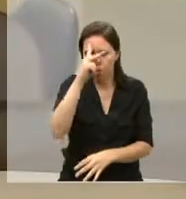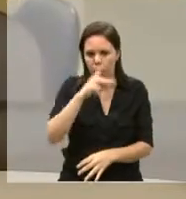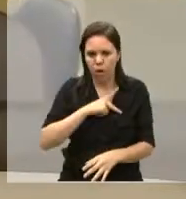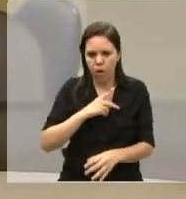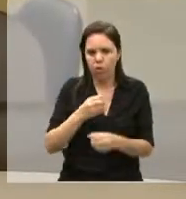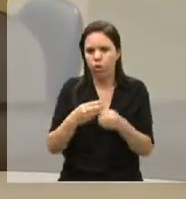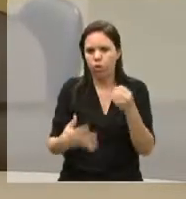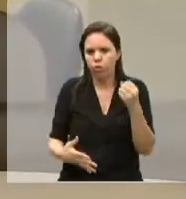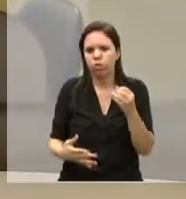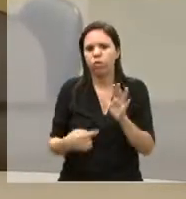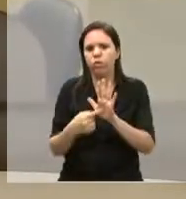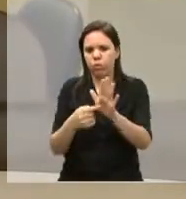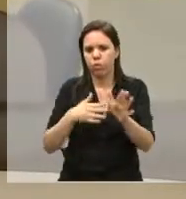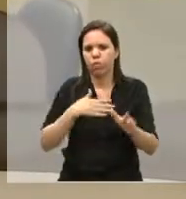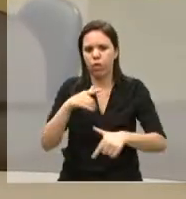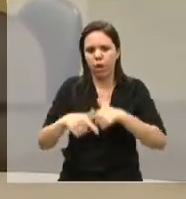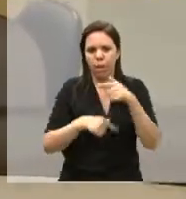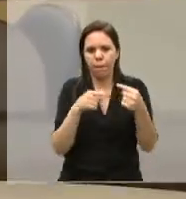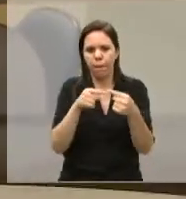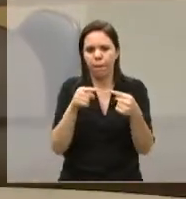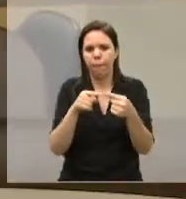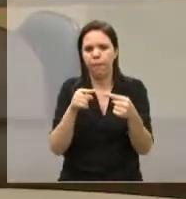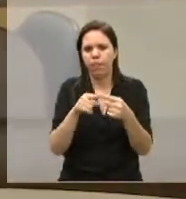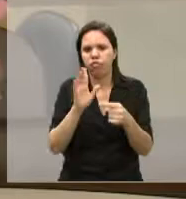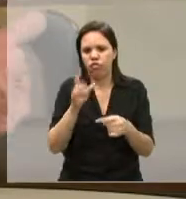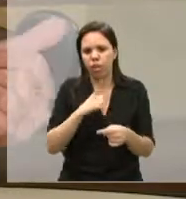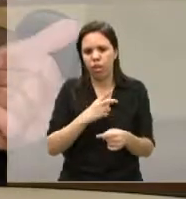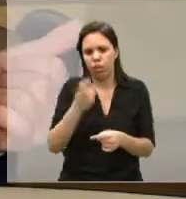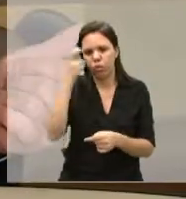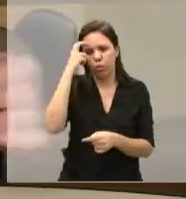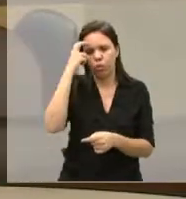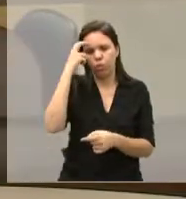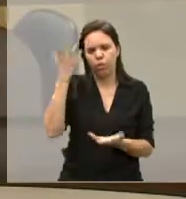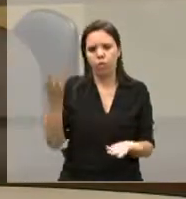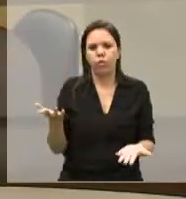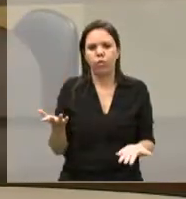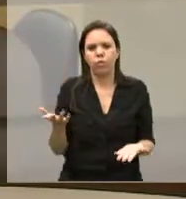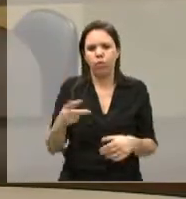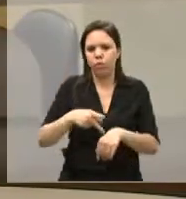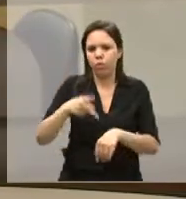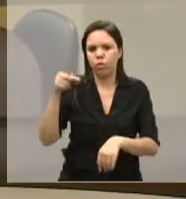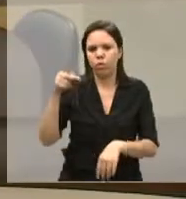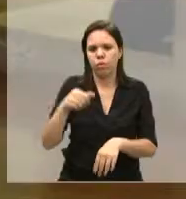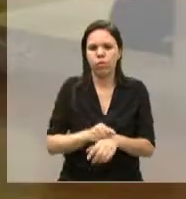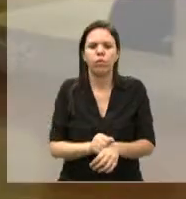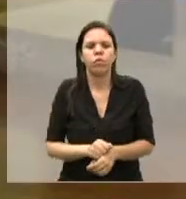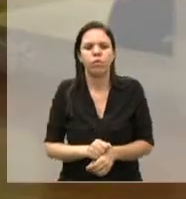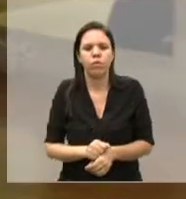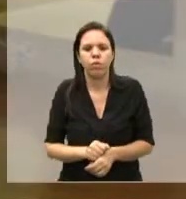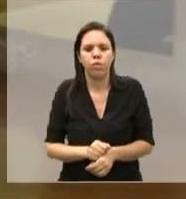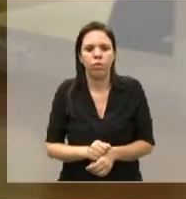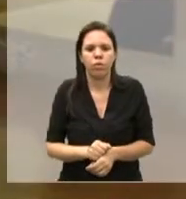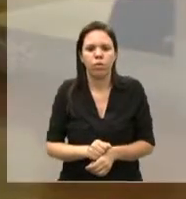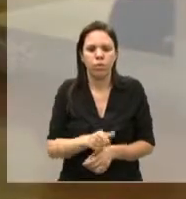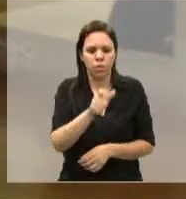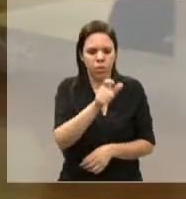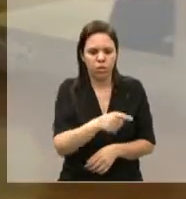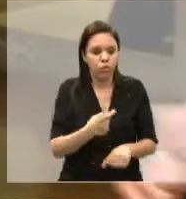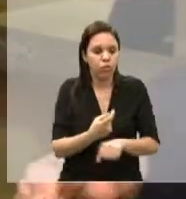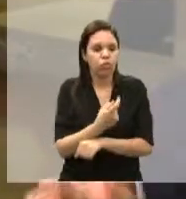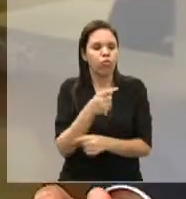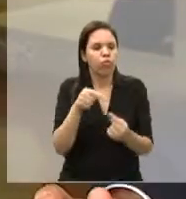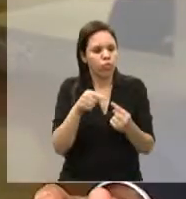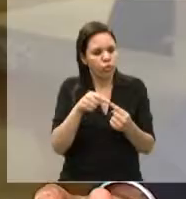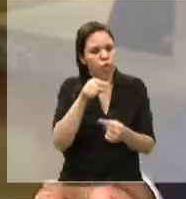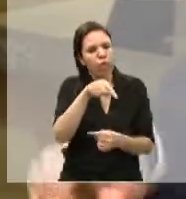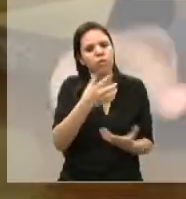porventura eu aponte no meu trabalho. Então, já traz essa cultura. Como a professora falou, às vezes na pós-graduação o cara já se descobre. Ou é